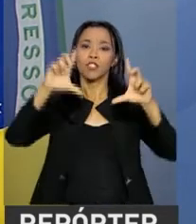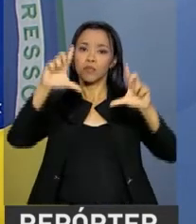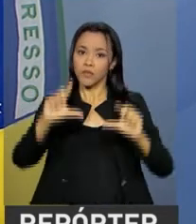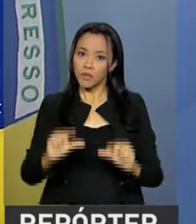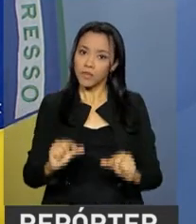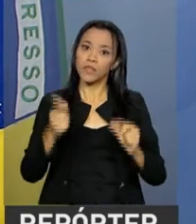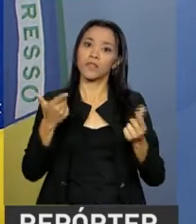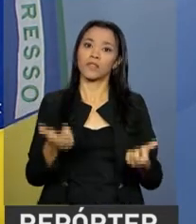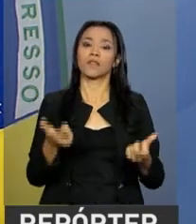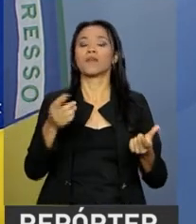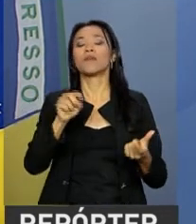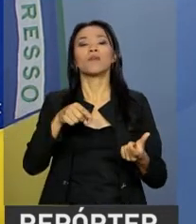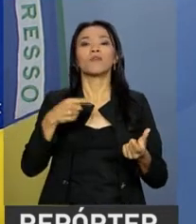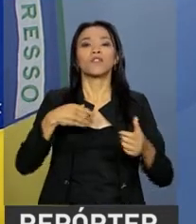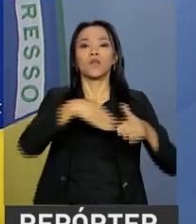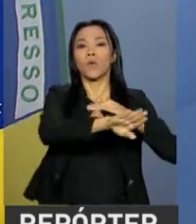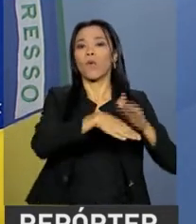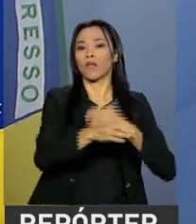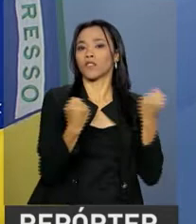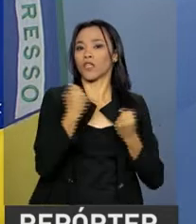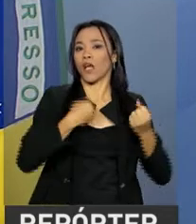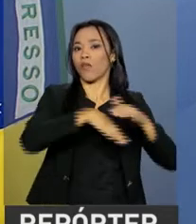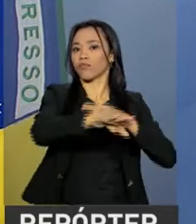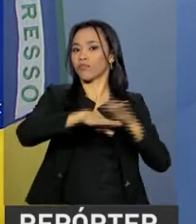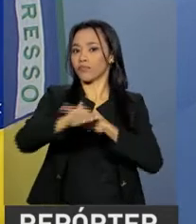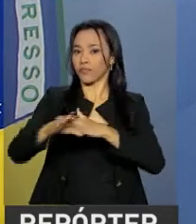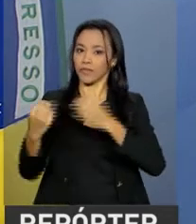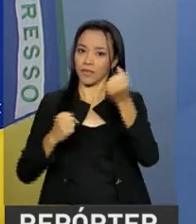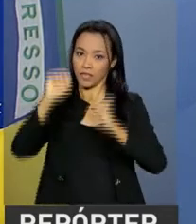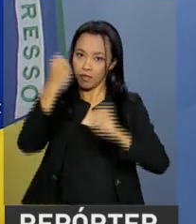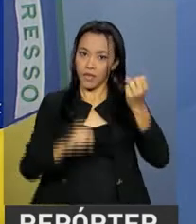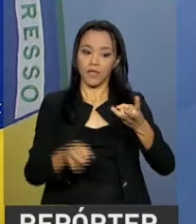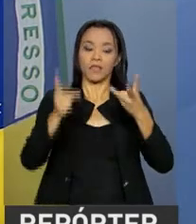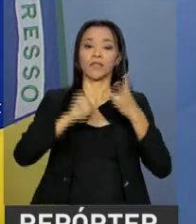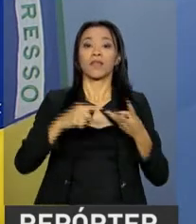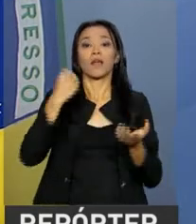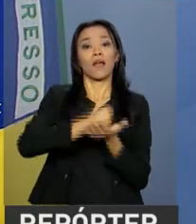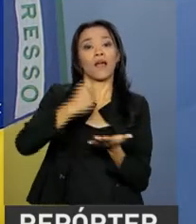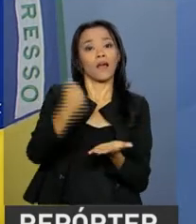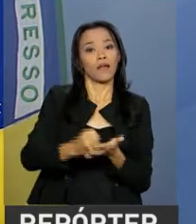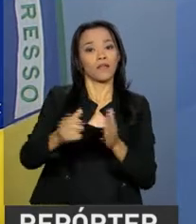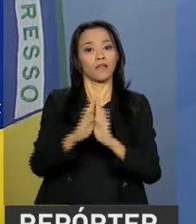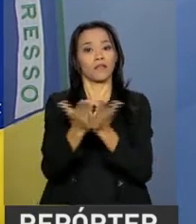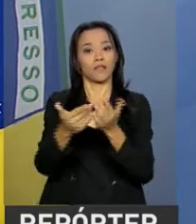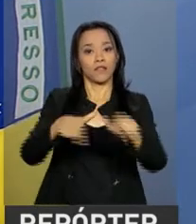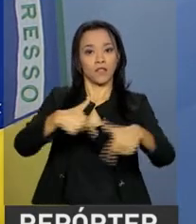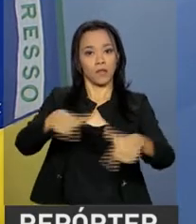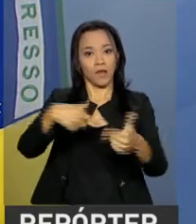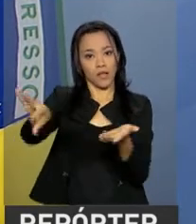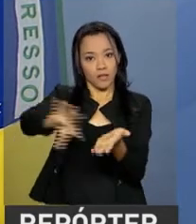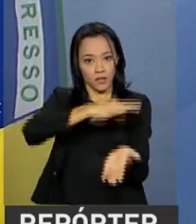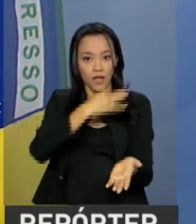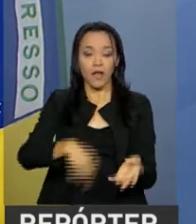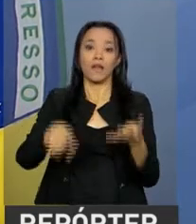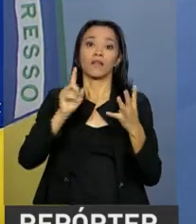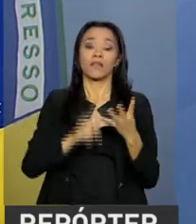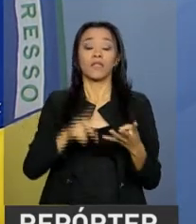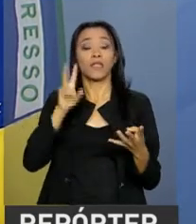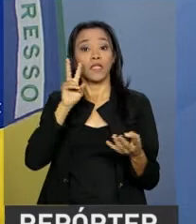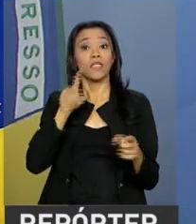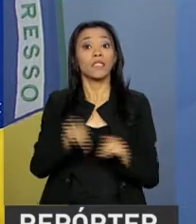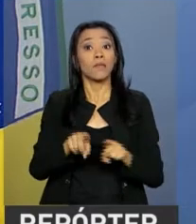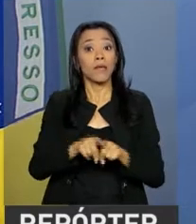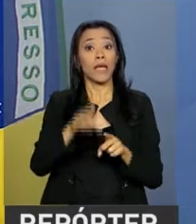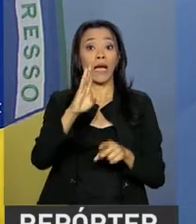das empresas a melhora já perceptível no número de carteiras assinadas e os resultados históricos obtidos na balança